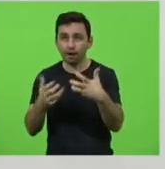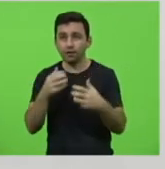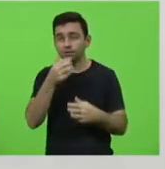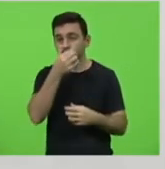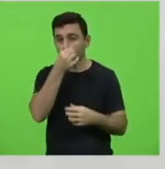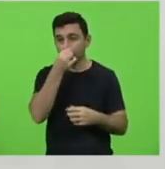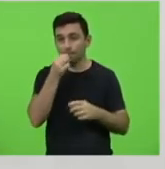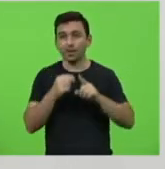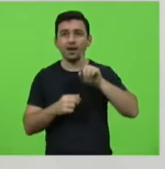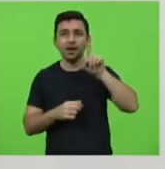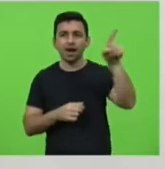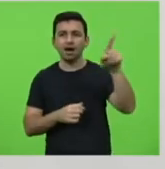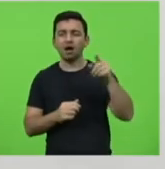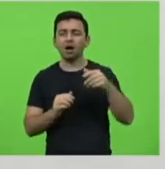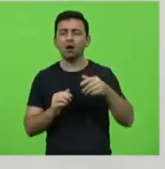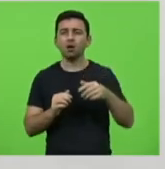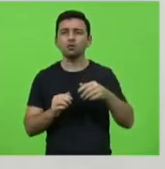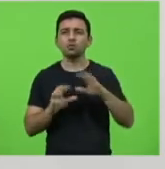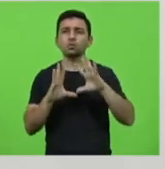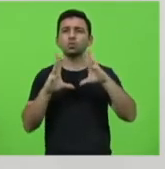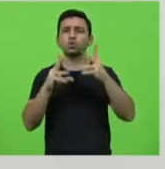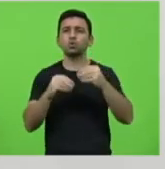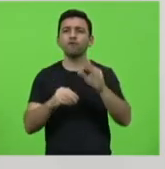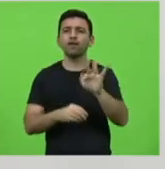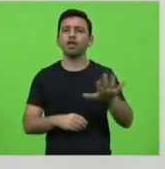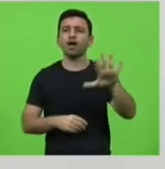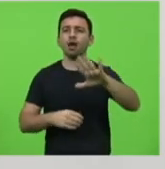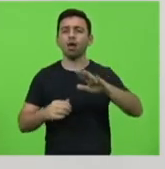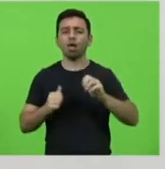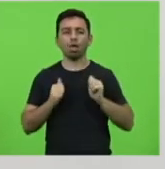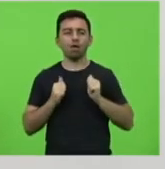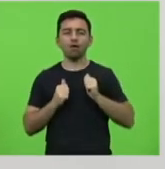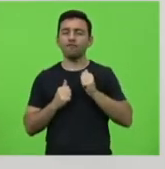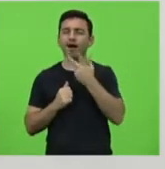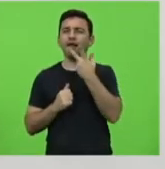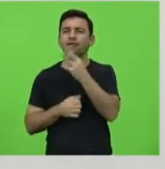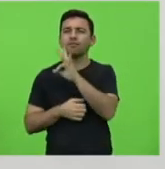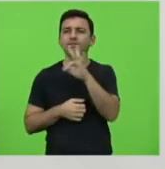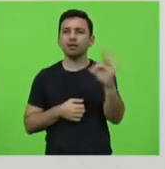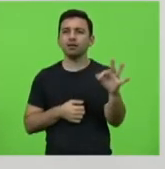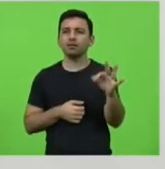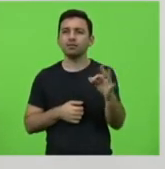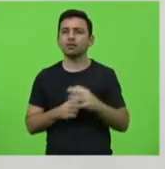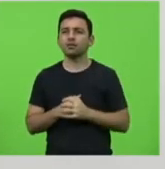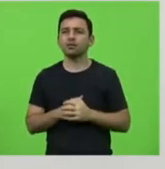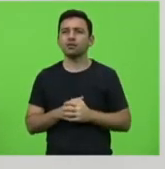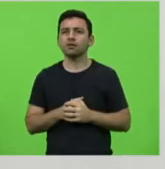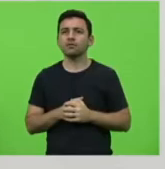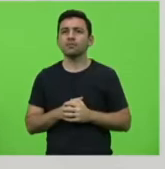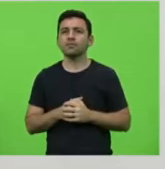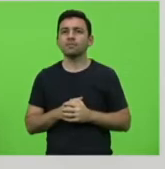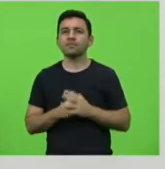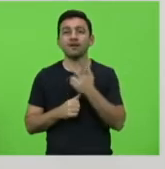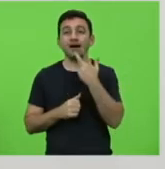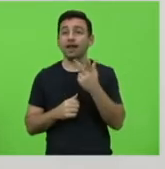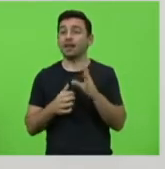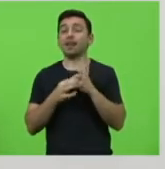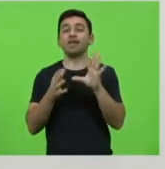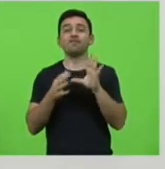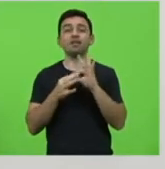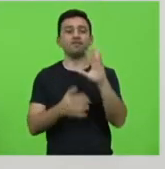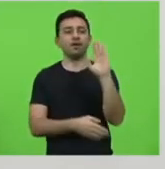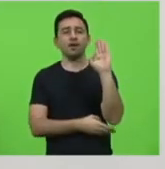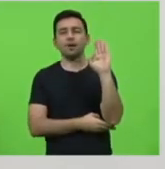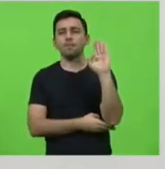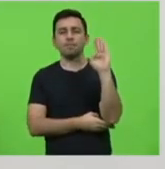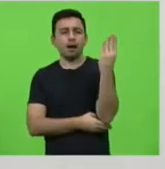nossa bancada federal lá, ó, pianinho, sem falar nada. No mesmo dia, liberando madeira apreendida no